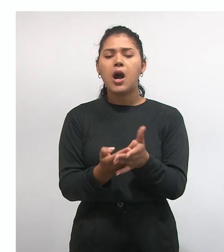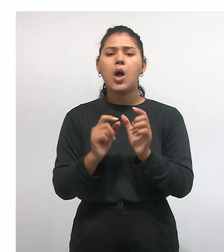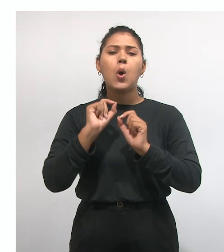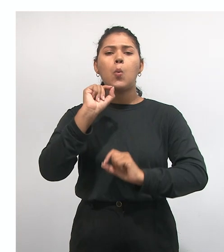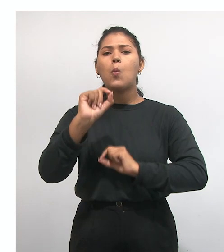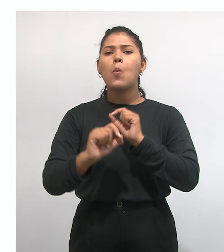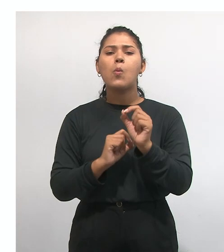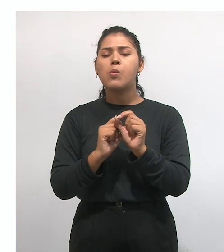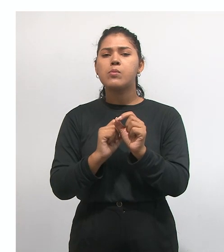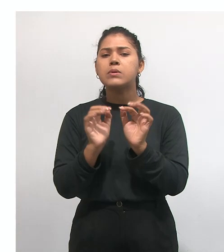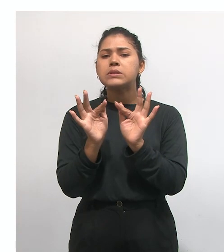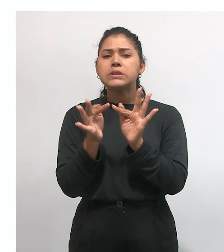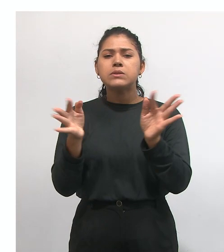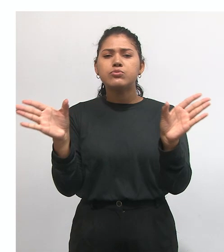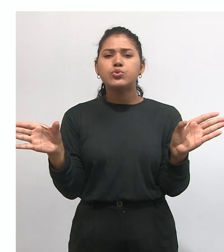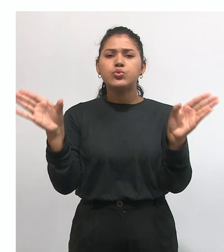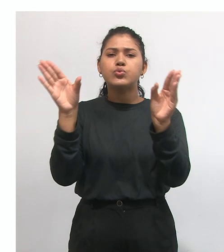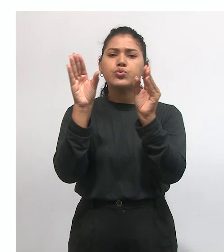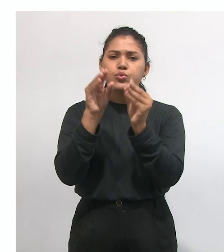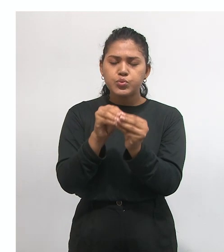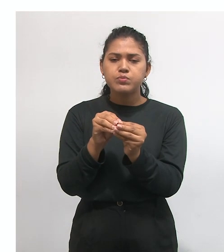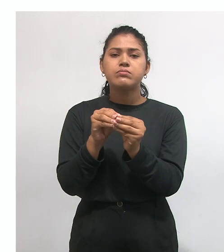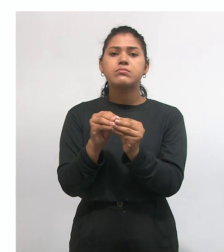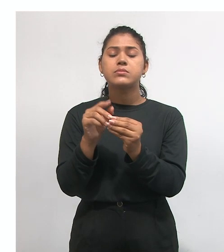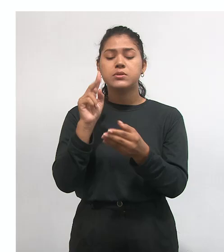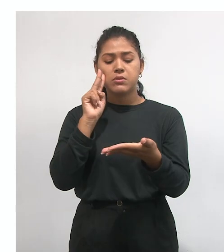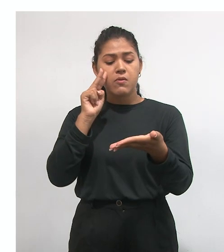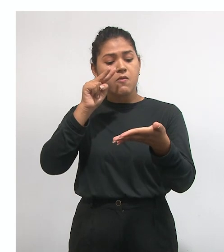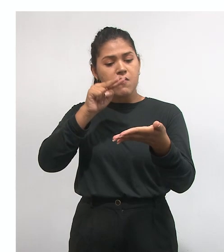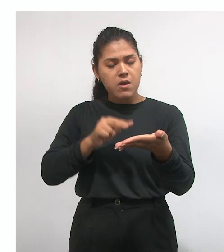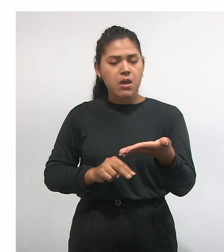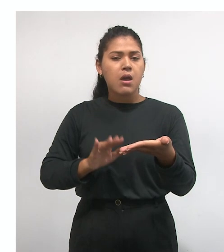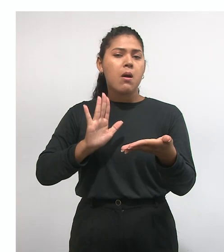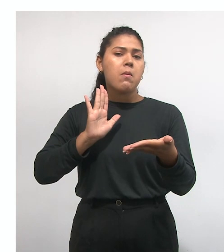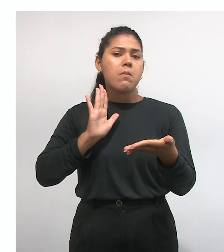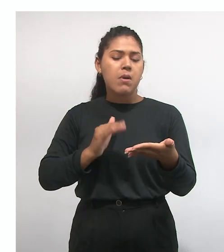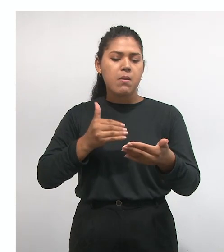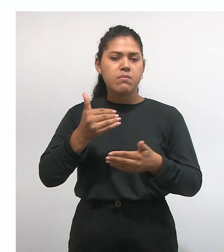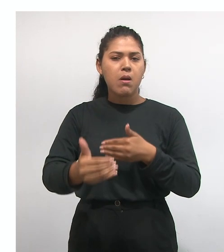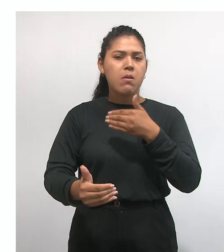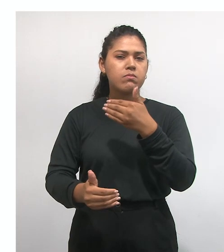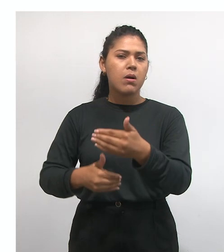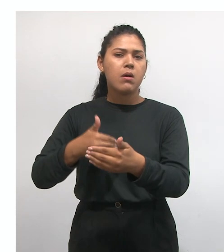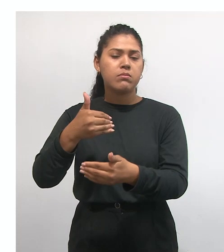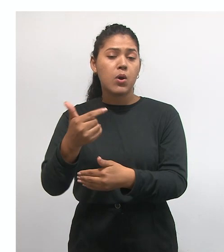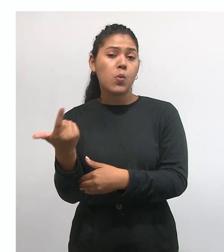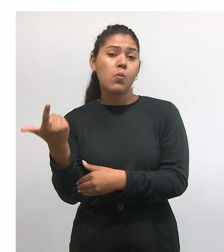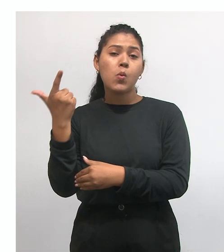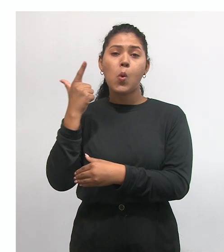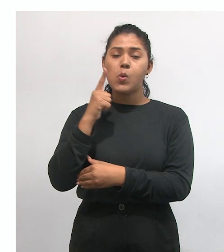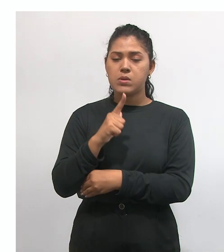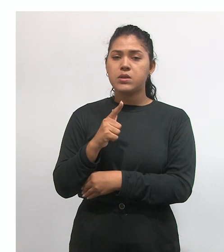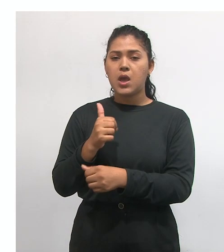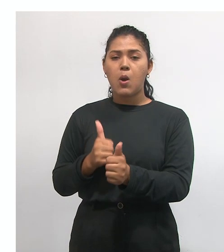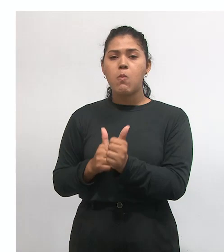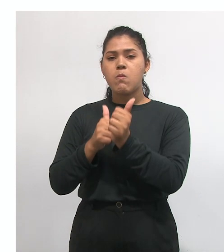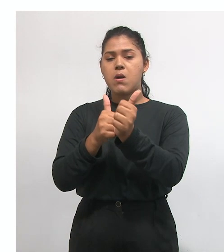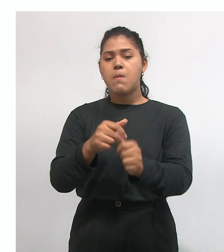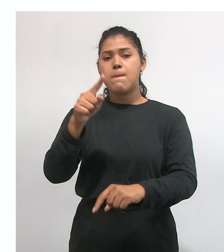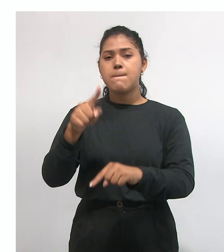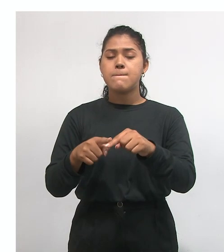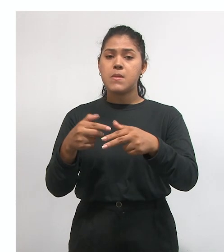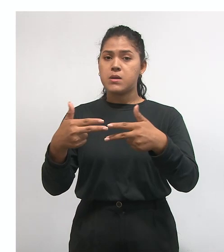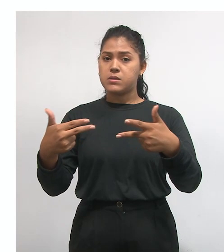ela vai te dar um norte para que você consiga mais tranquilamente ir navegando aí com o seu material no